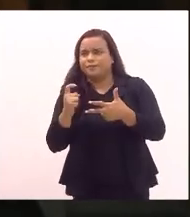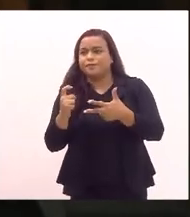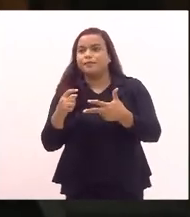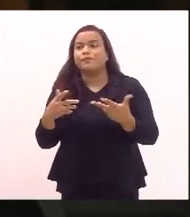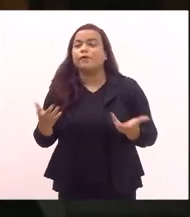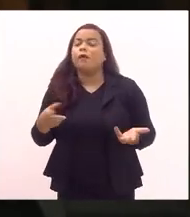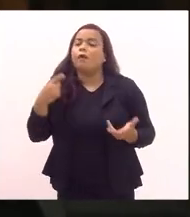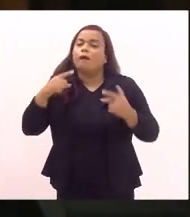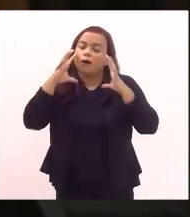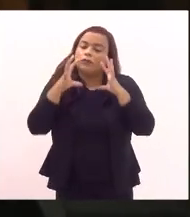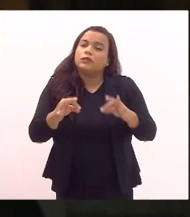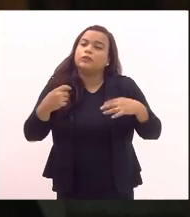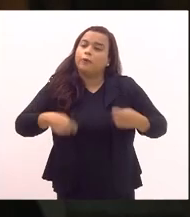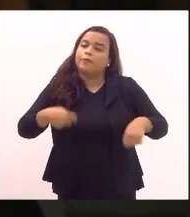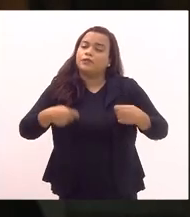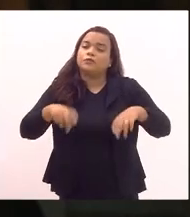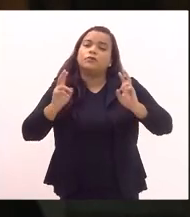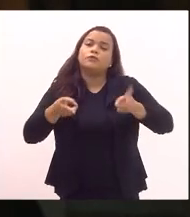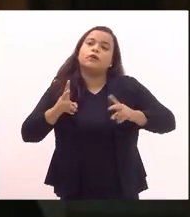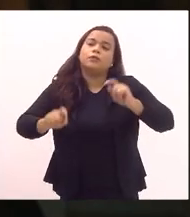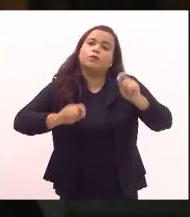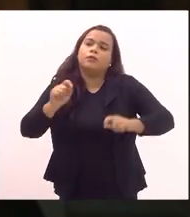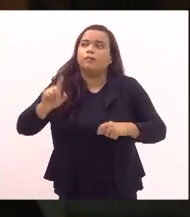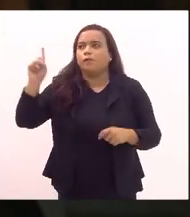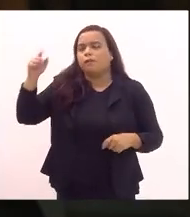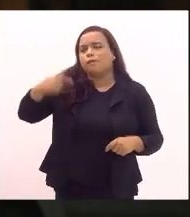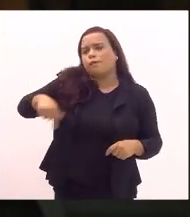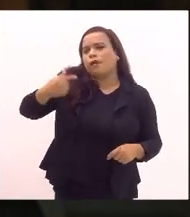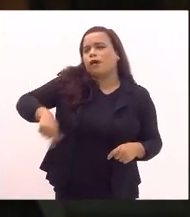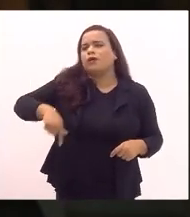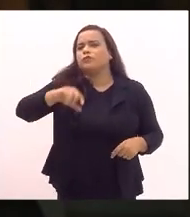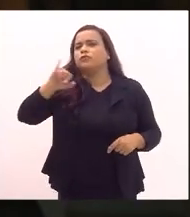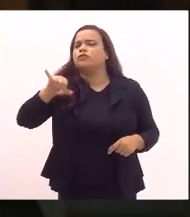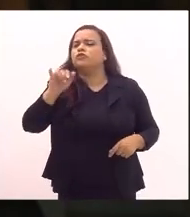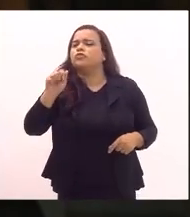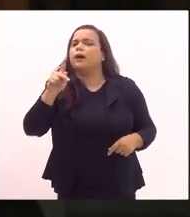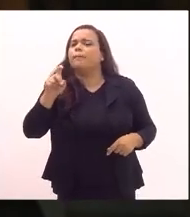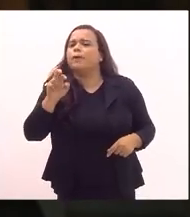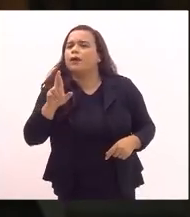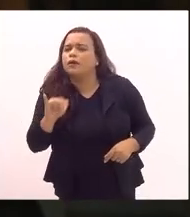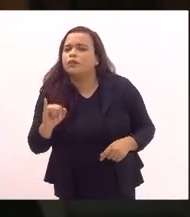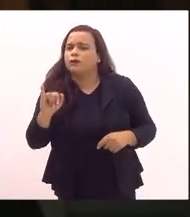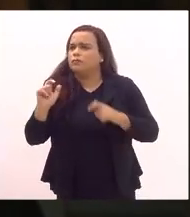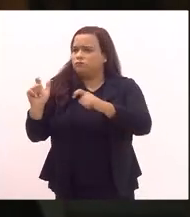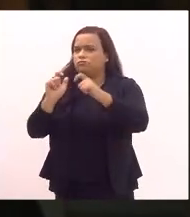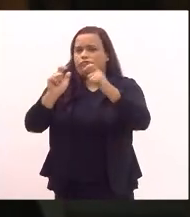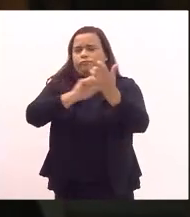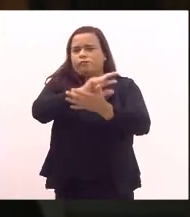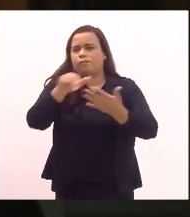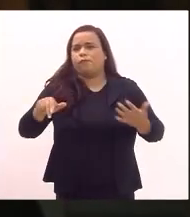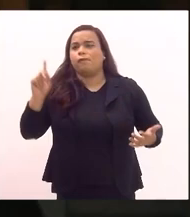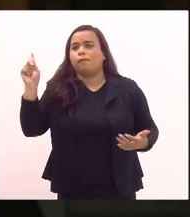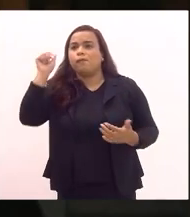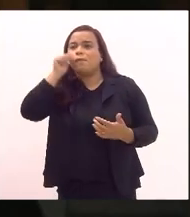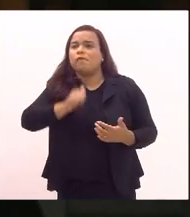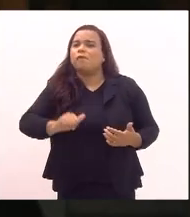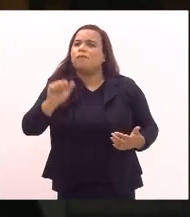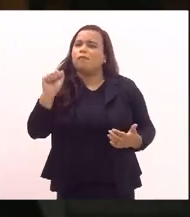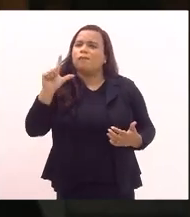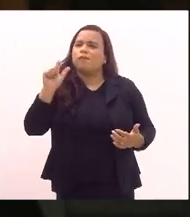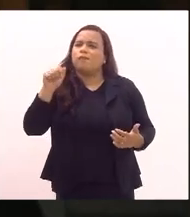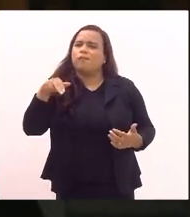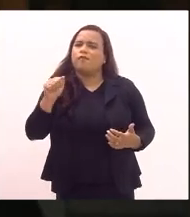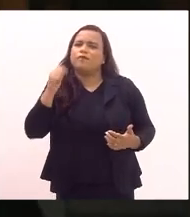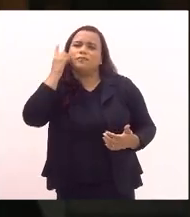atenção que seguramente lá em Queimados em Japerí a deputada Alana vai ouvir isso